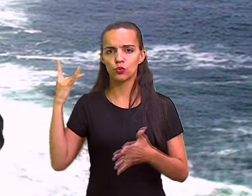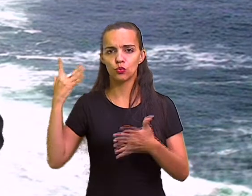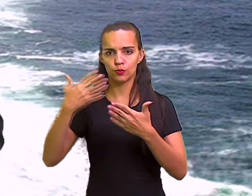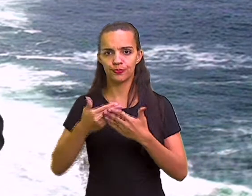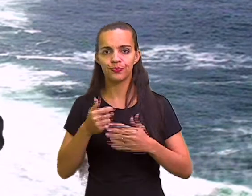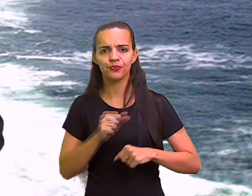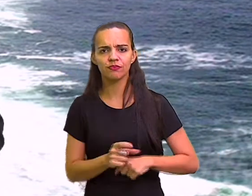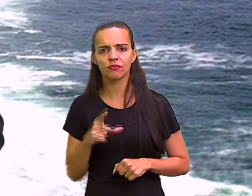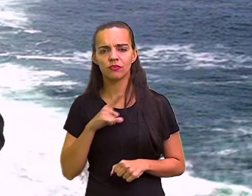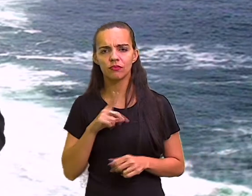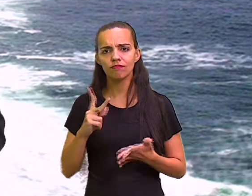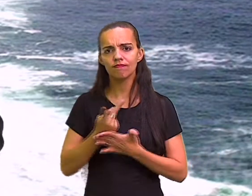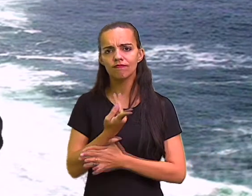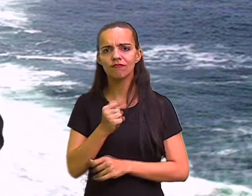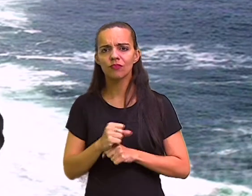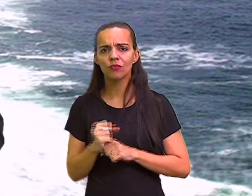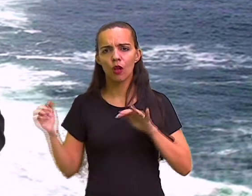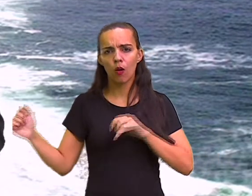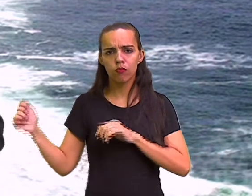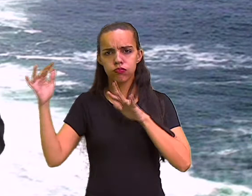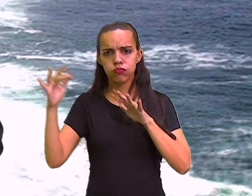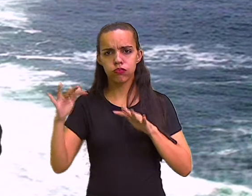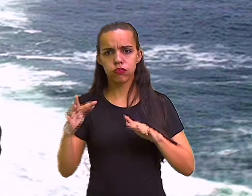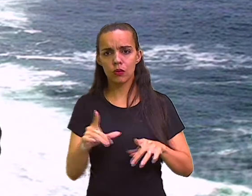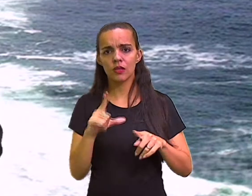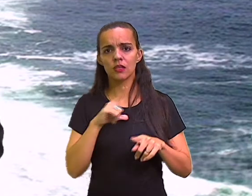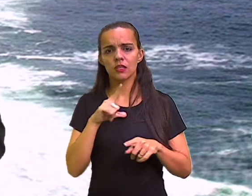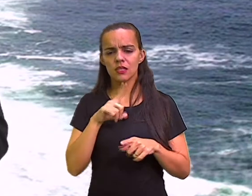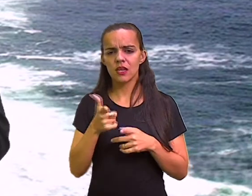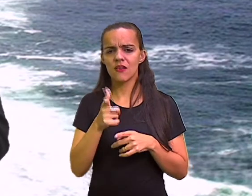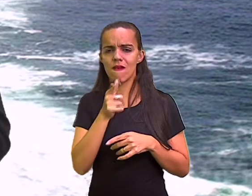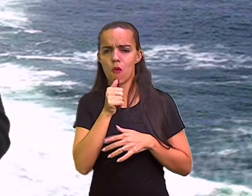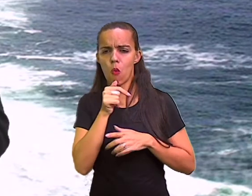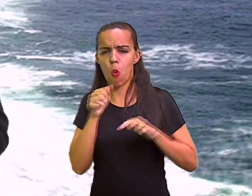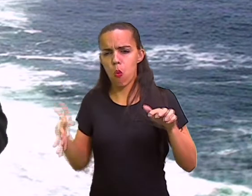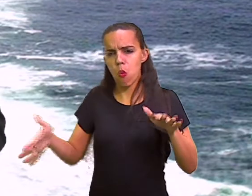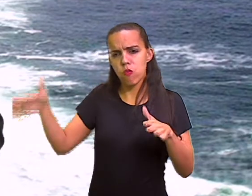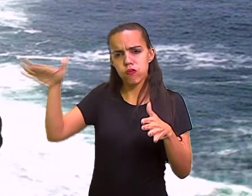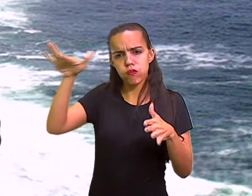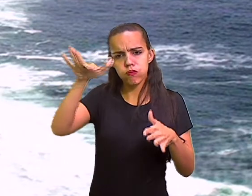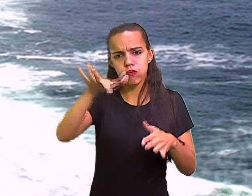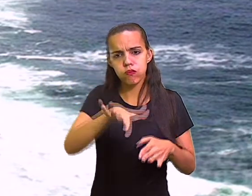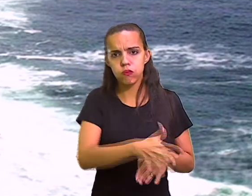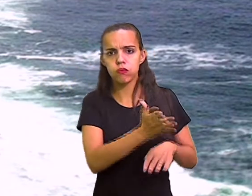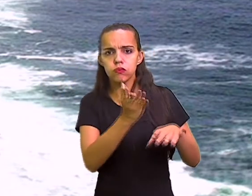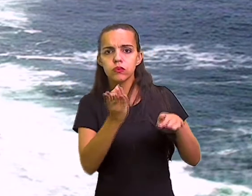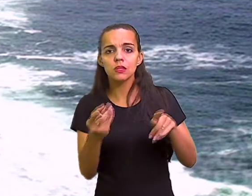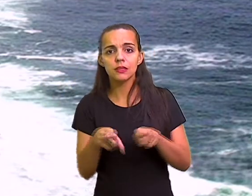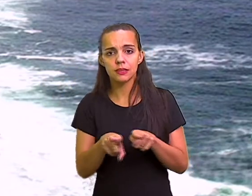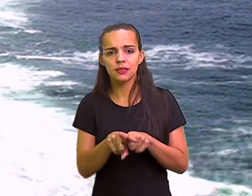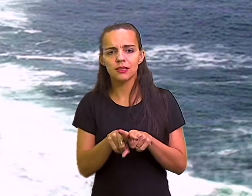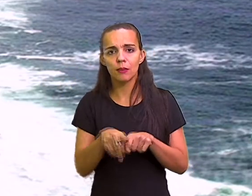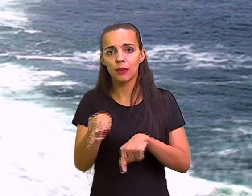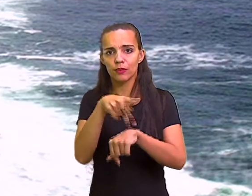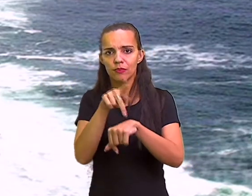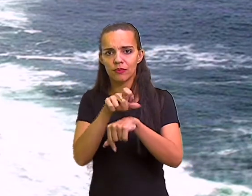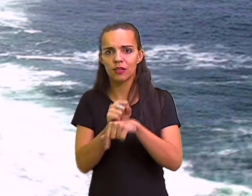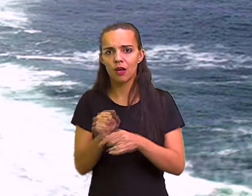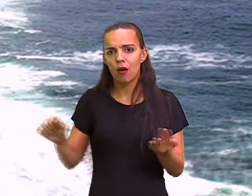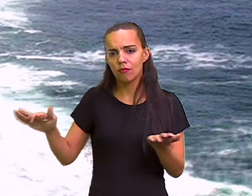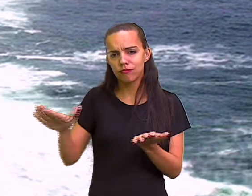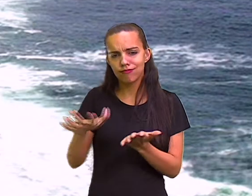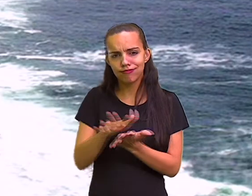sismo originou maremotos e tsunamis que assolaram a costa de vários países do